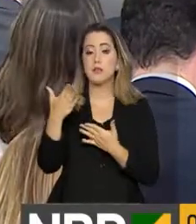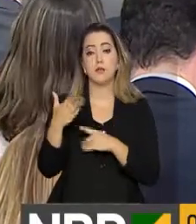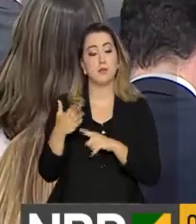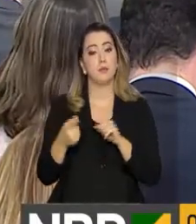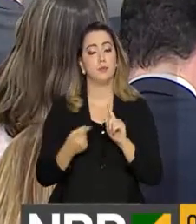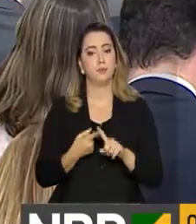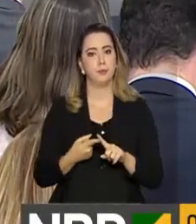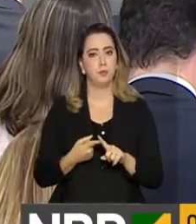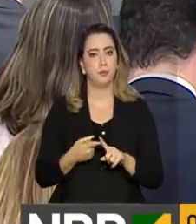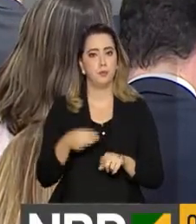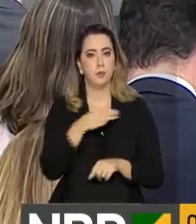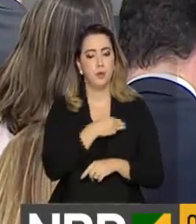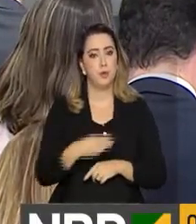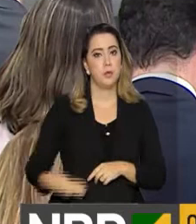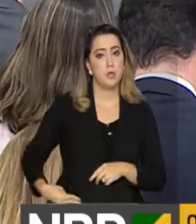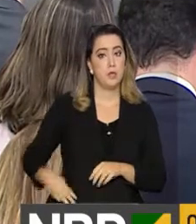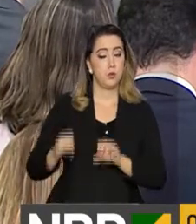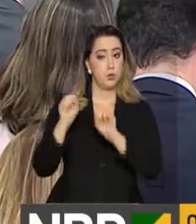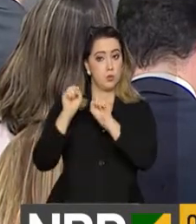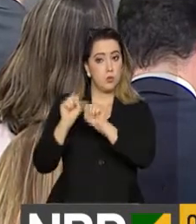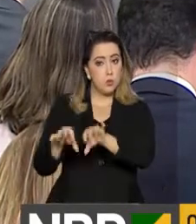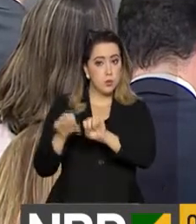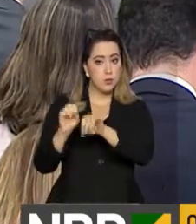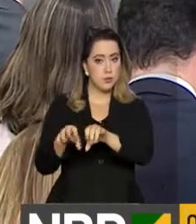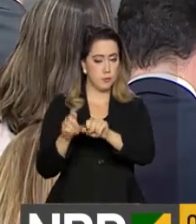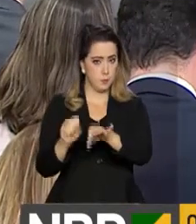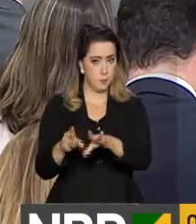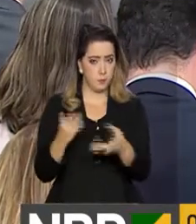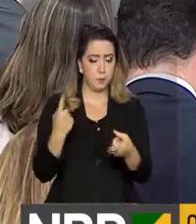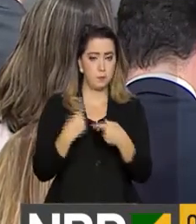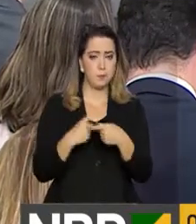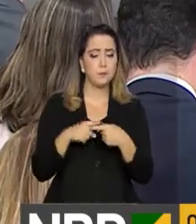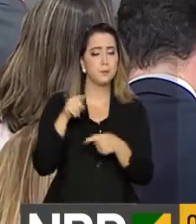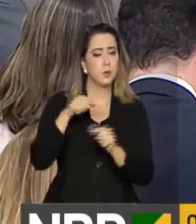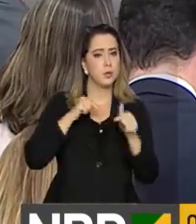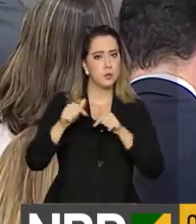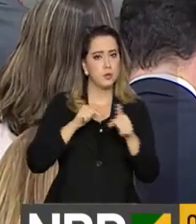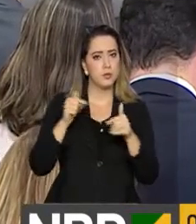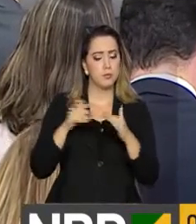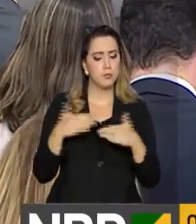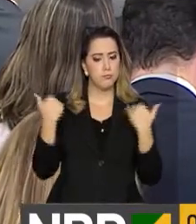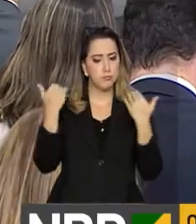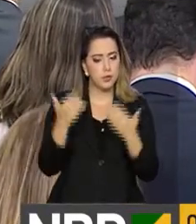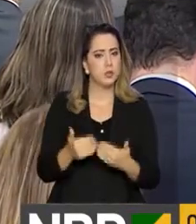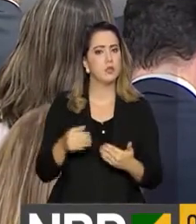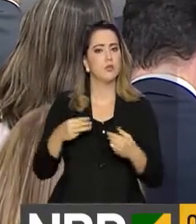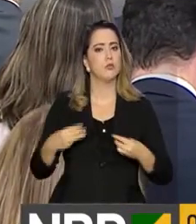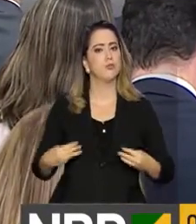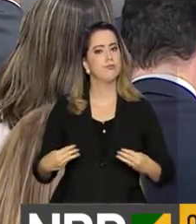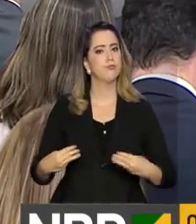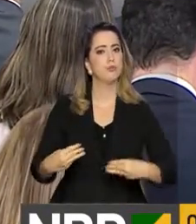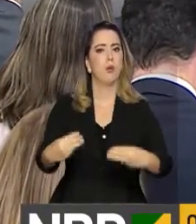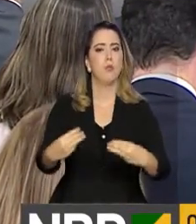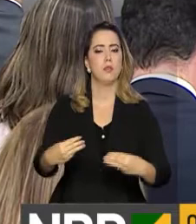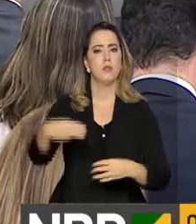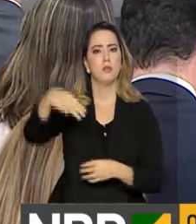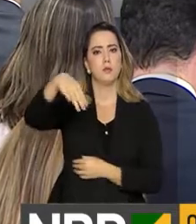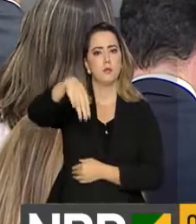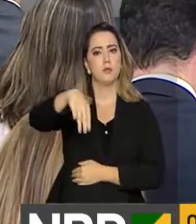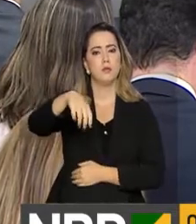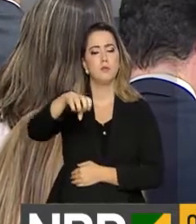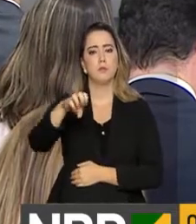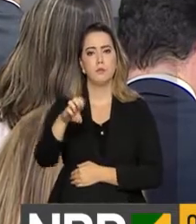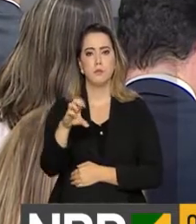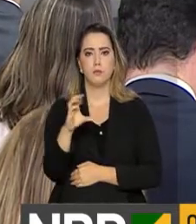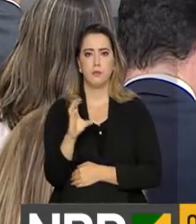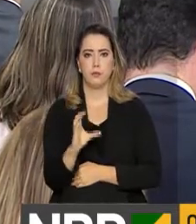ao ministro mendonça filho por seu trabalho à frente a frente do mec aliás